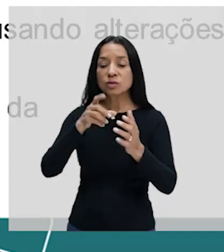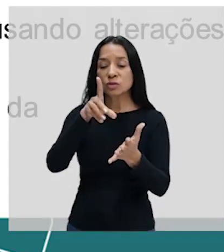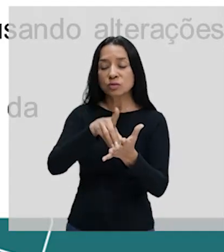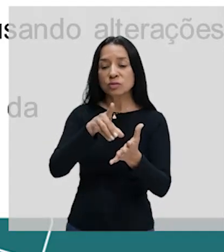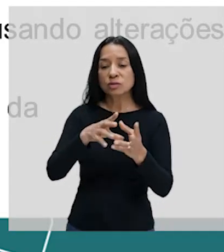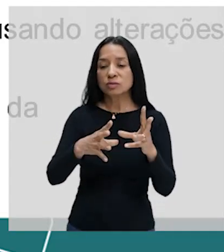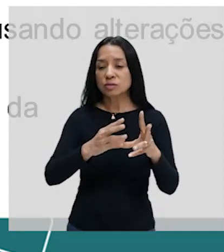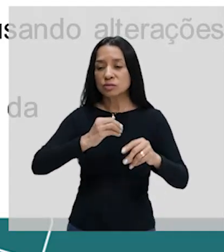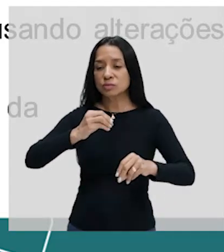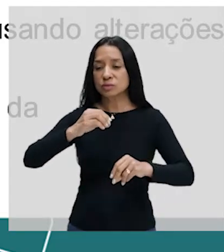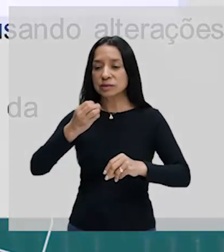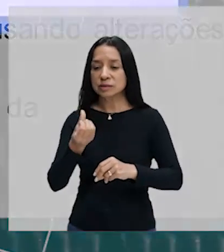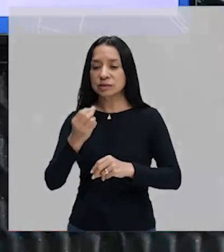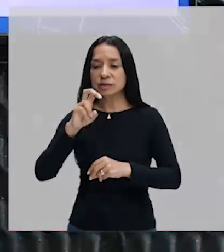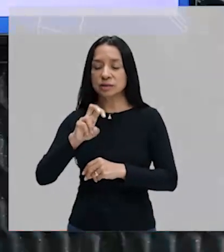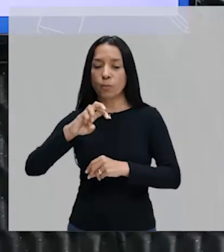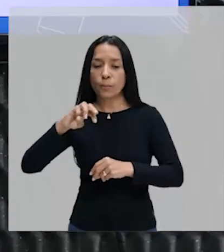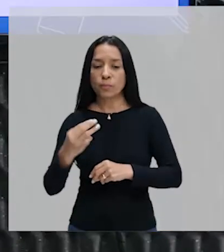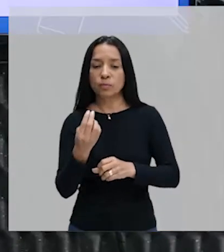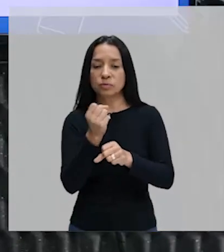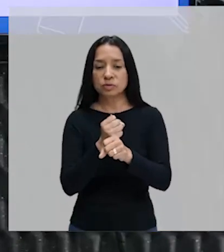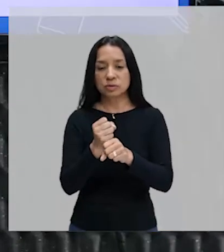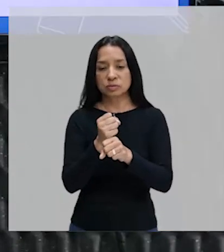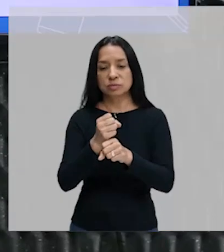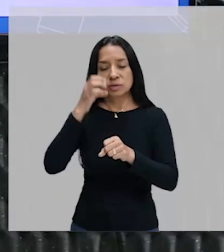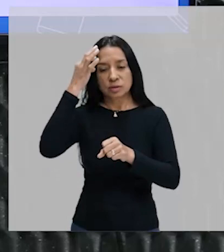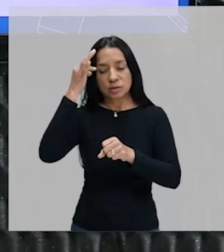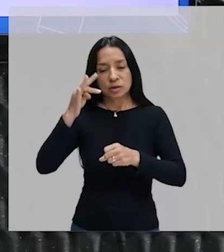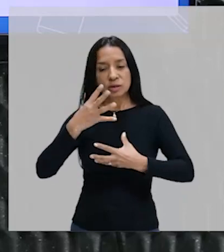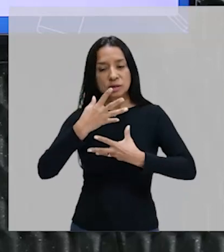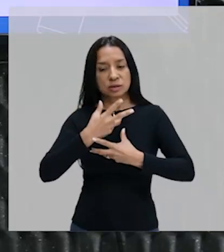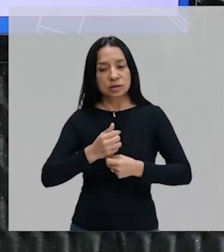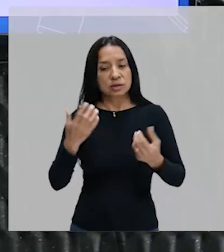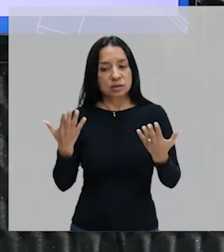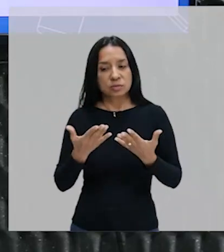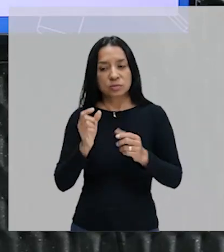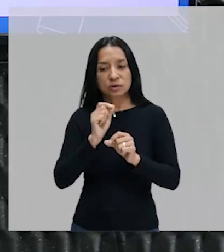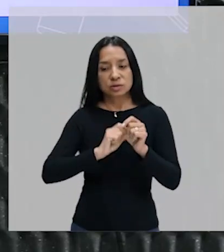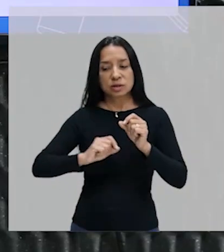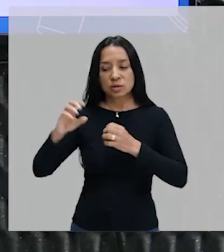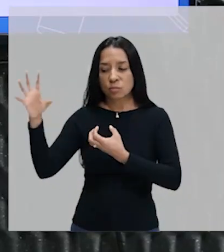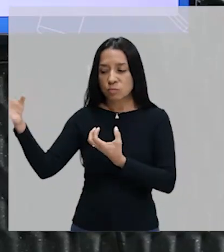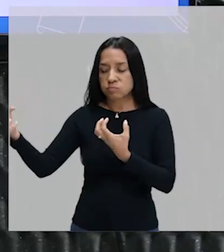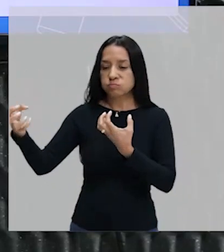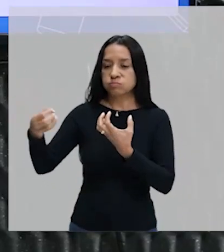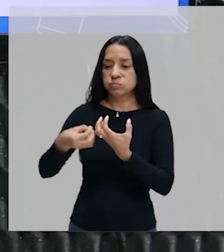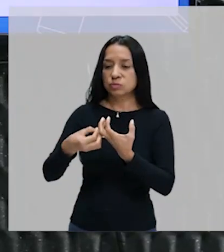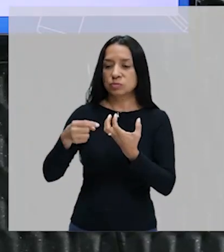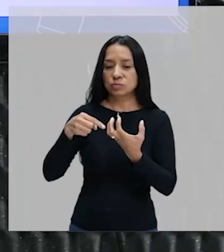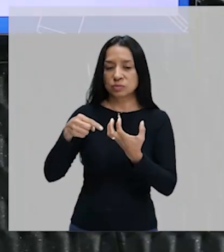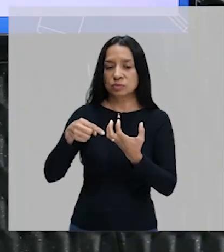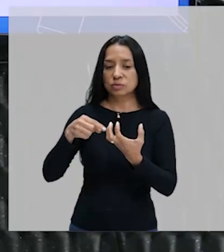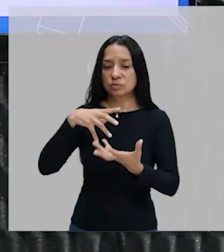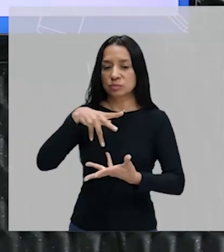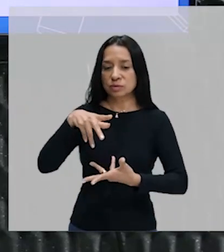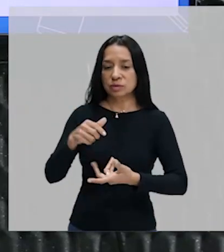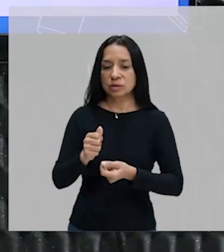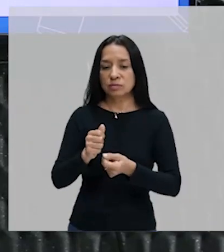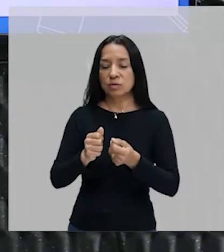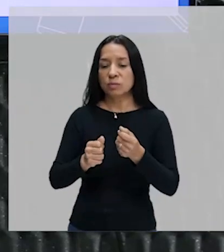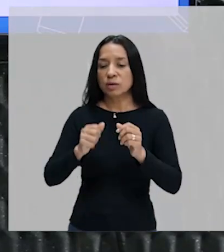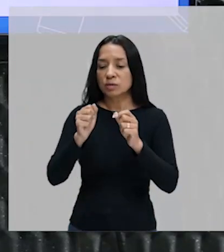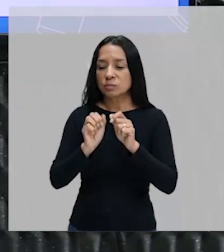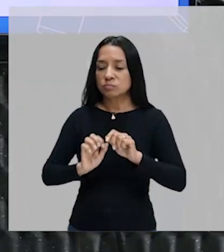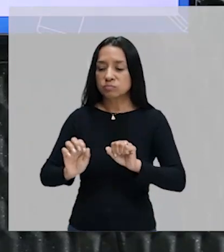um asteroide colidiu com a Terra, formando uma densa nuvem de poeira na atmosfera. De acordo com essa teoria, a